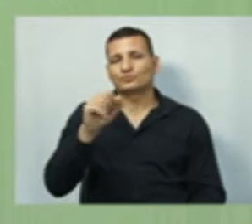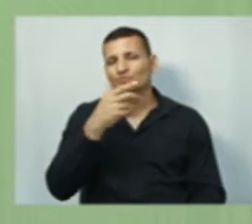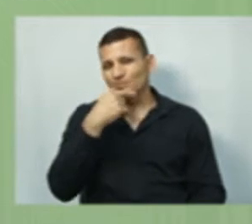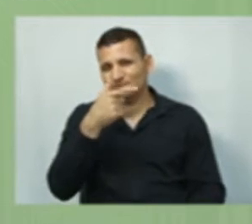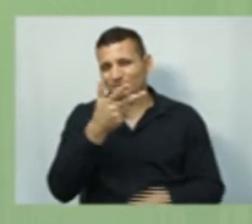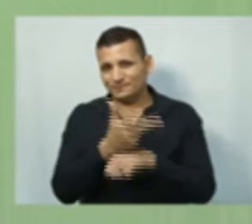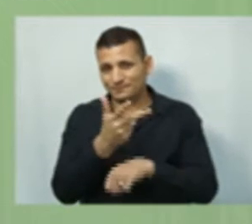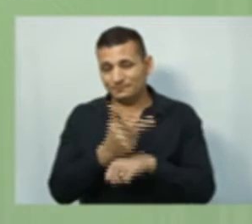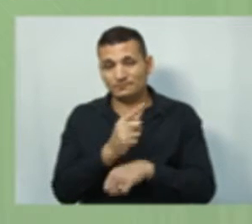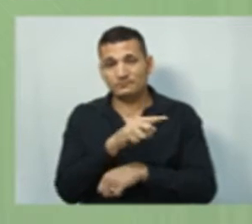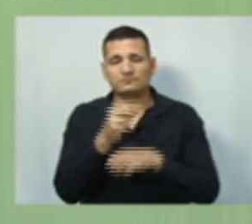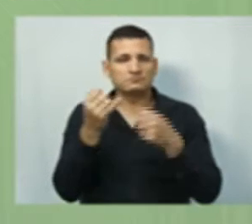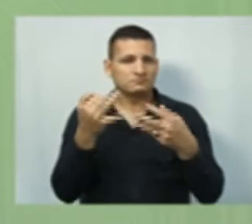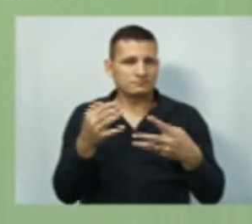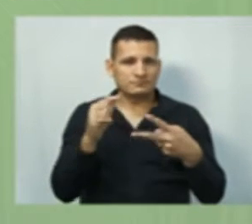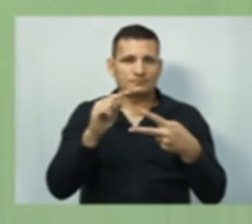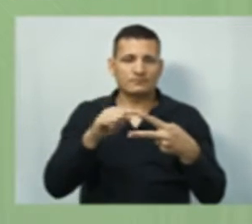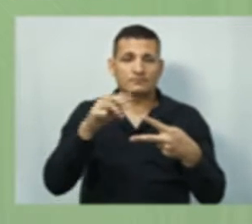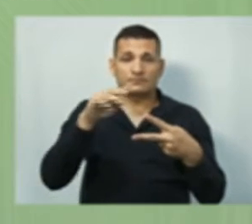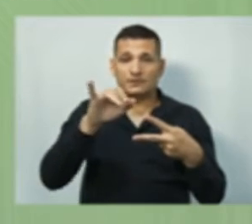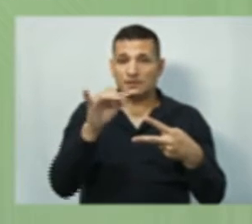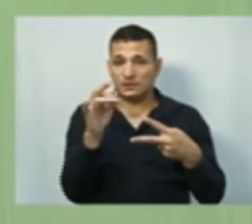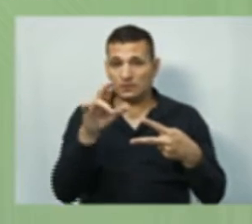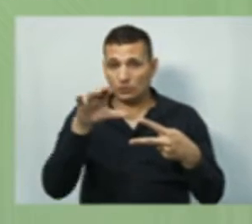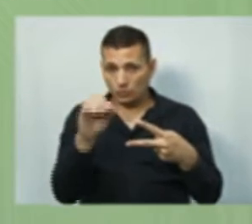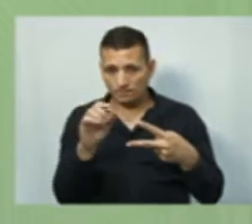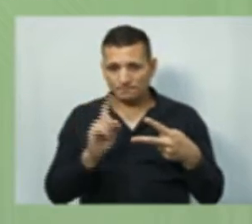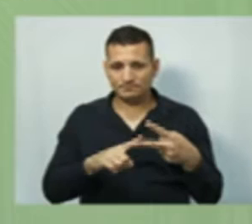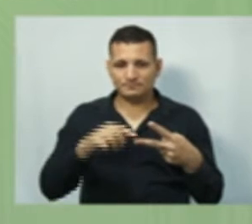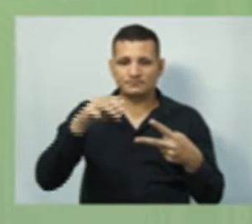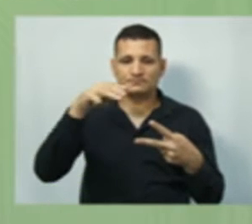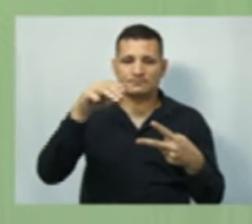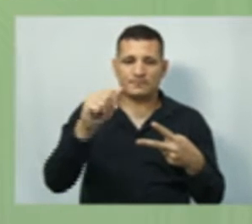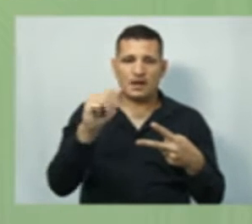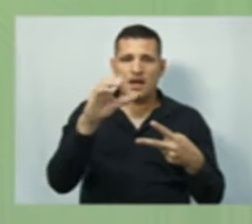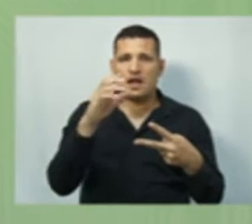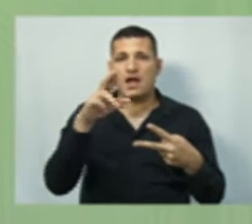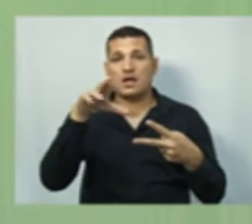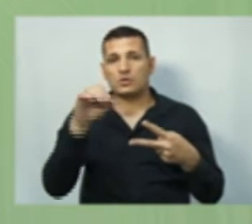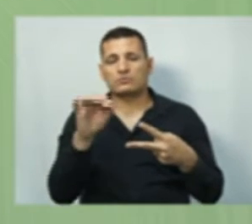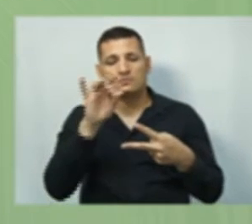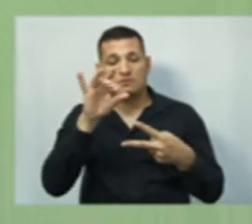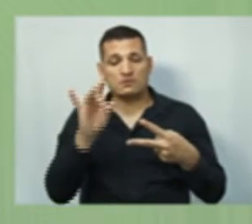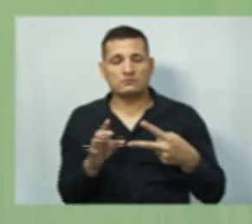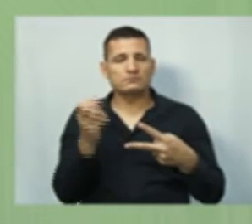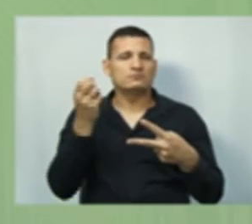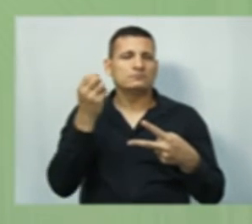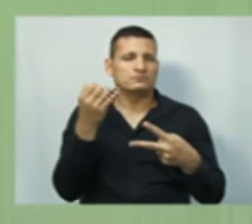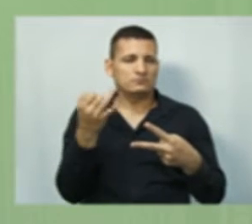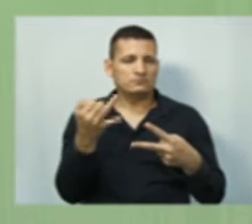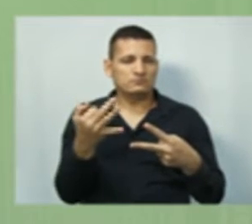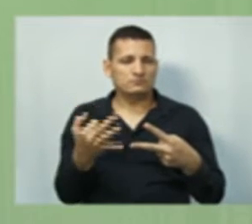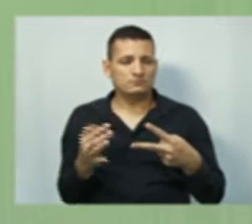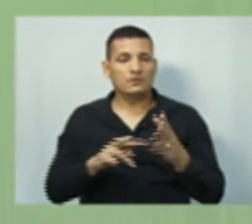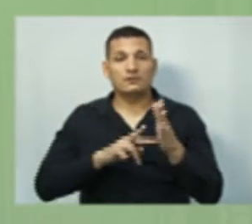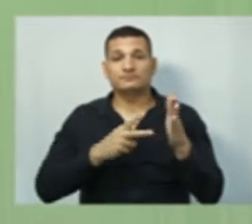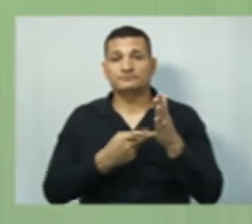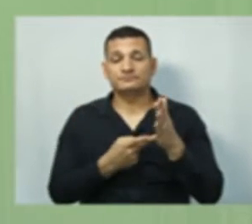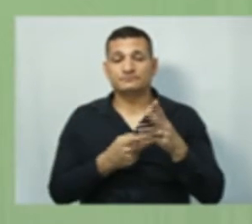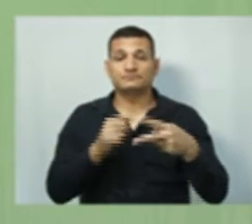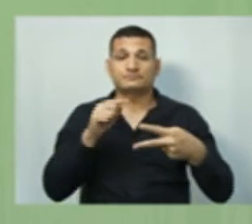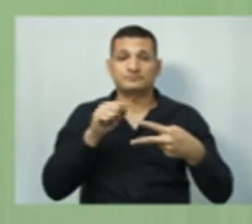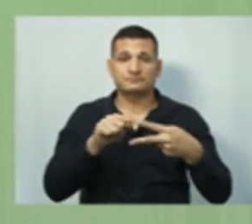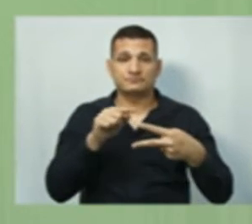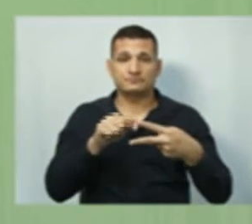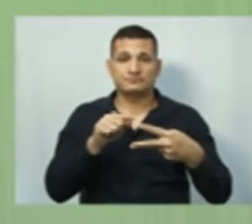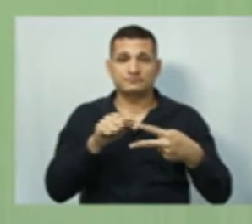a microeconomia e a macroeconomia. Vamos ver cada uma delas, o que significa. Exatamente. A microeconomia,